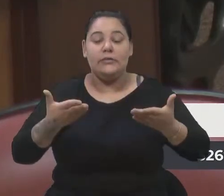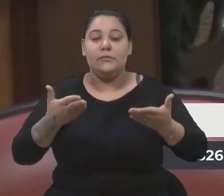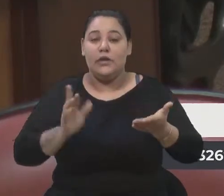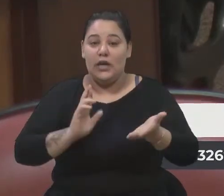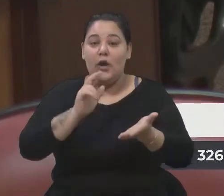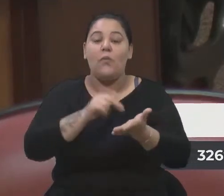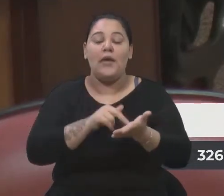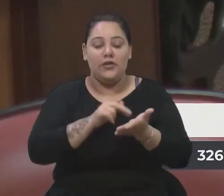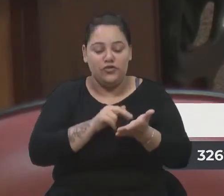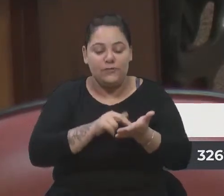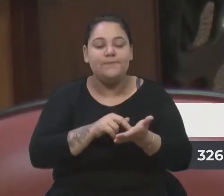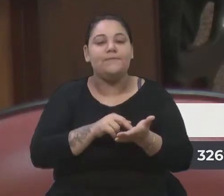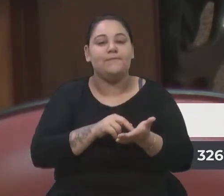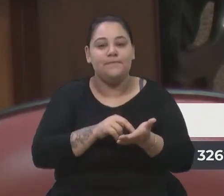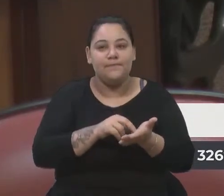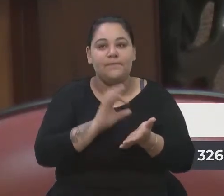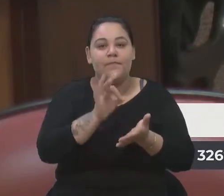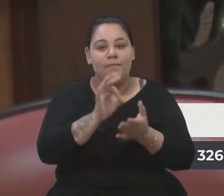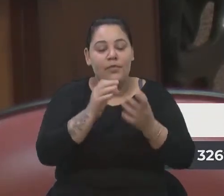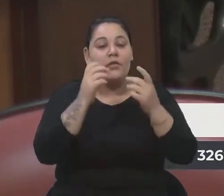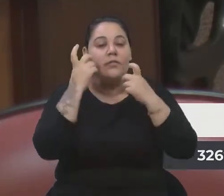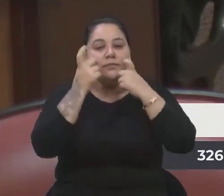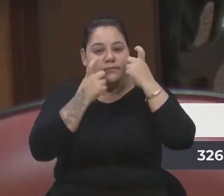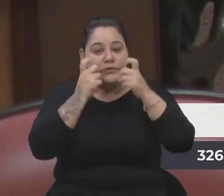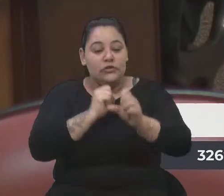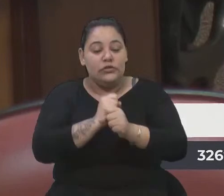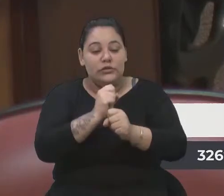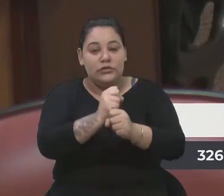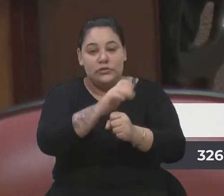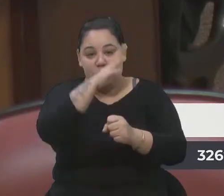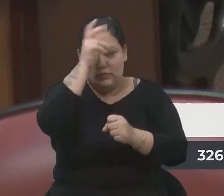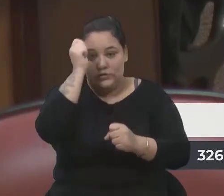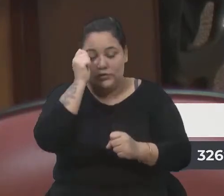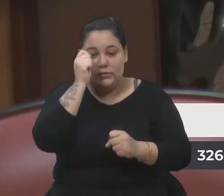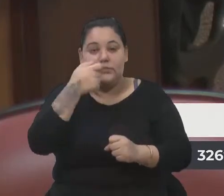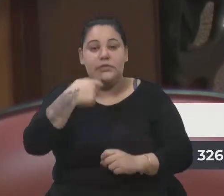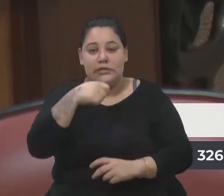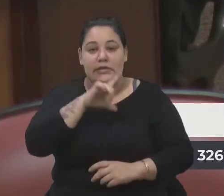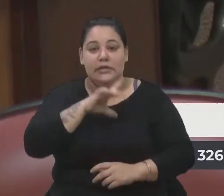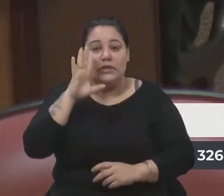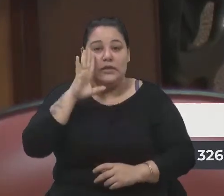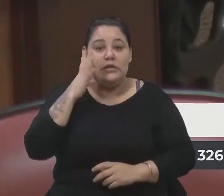de preocupação, de anos que o município precisaria ter uma